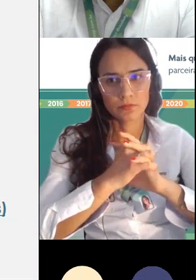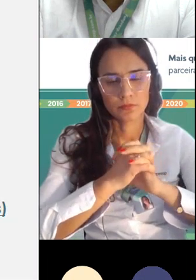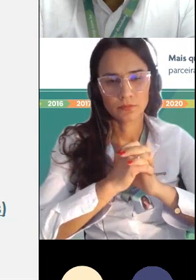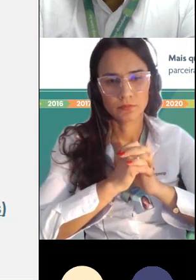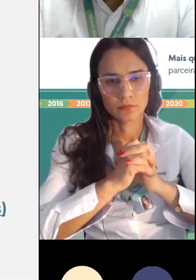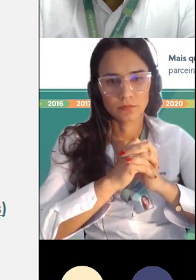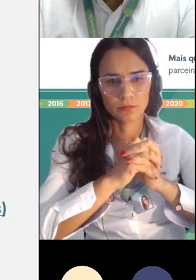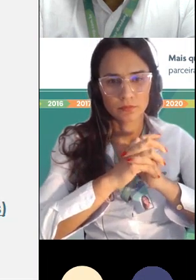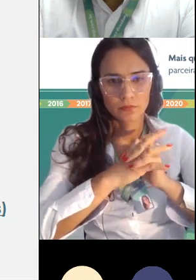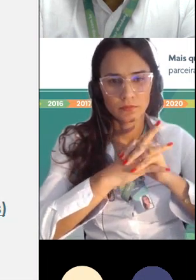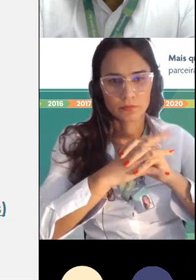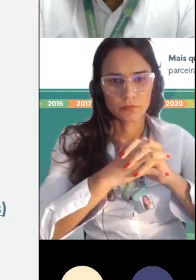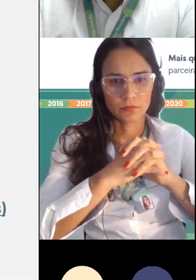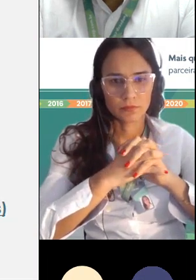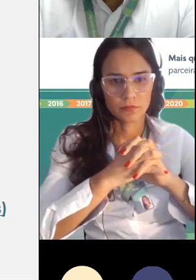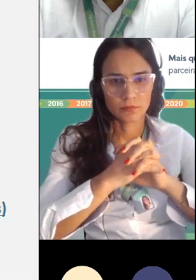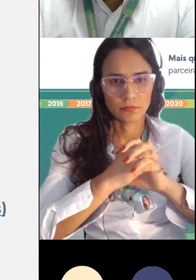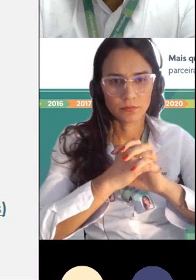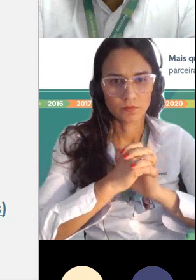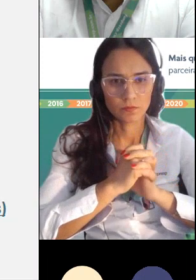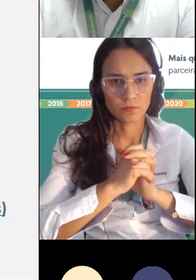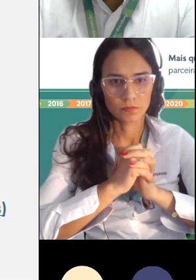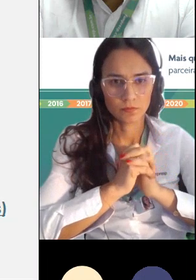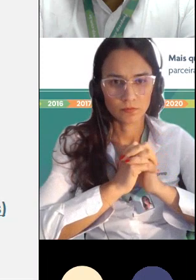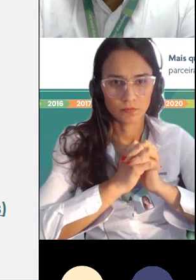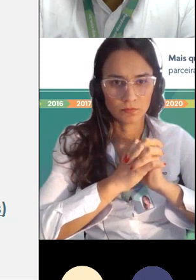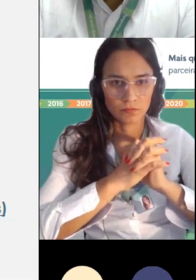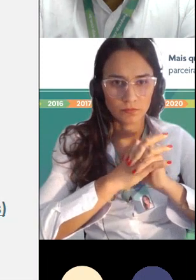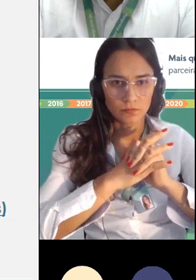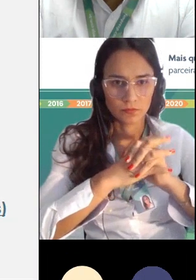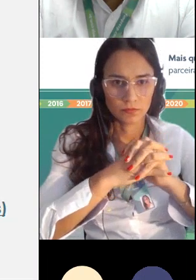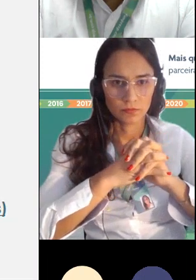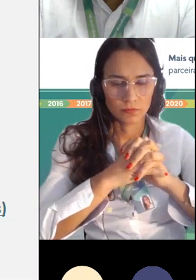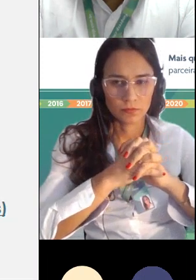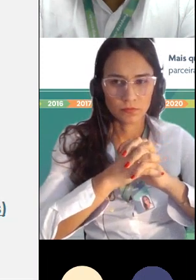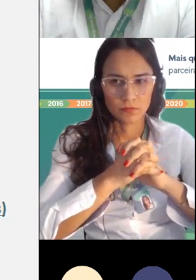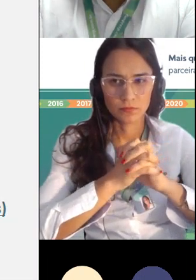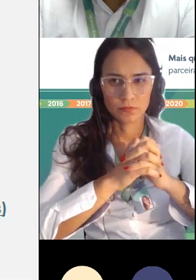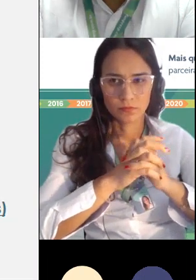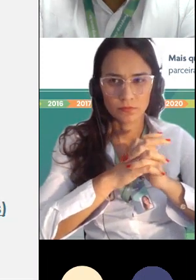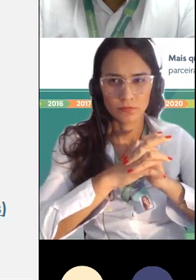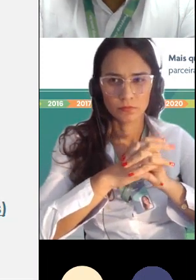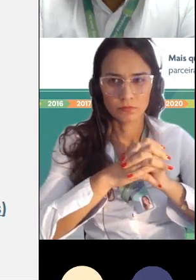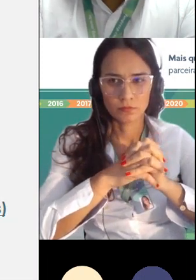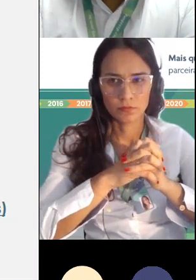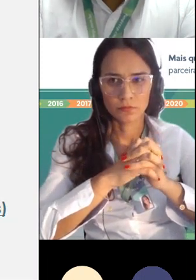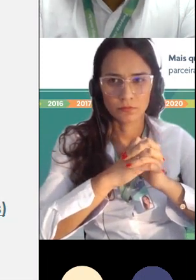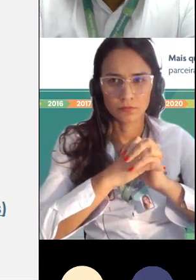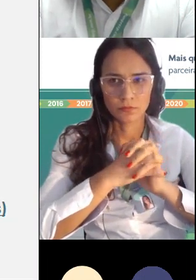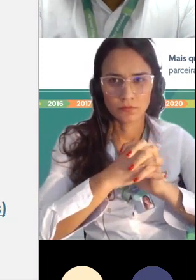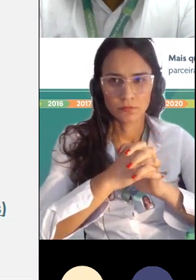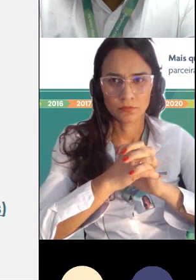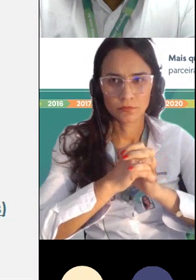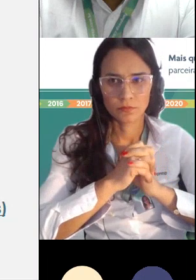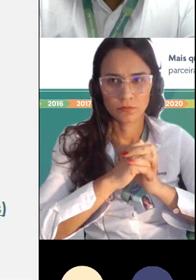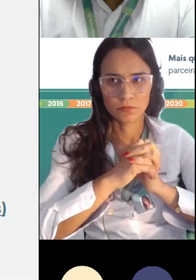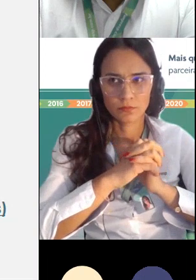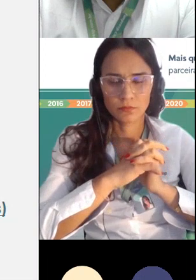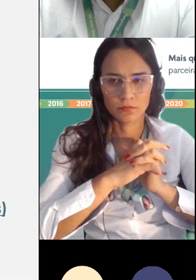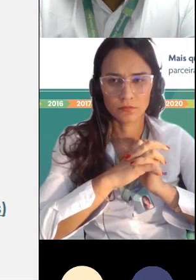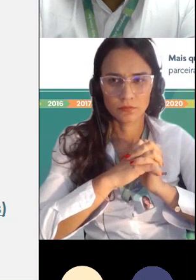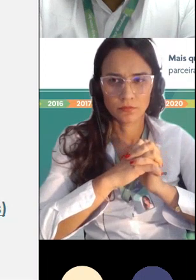de pensão aqui, e se a gente considerar neste exemplo 2 beneficiários, a pensão seria equivalente a